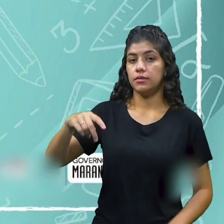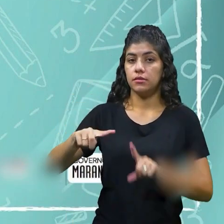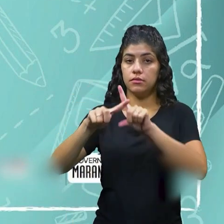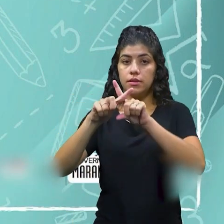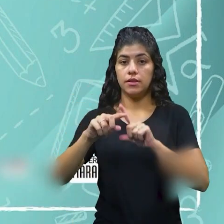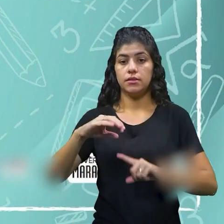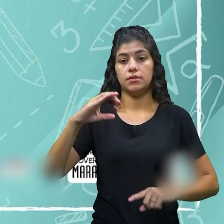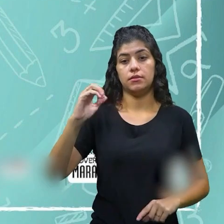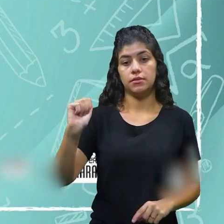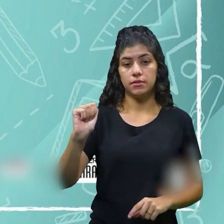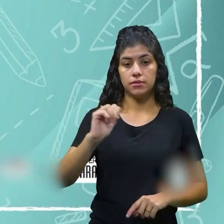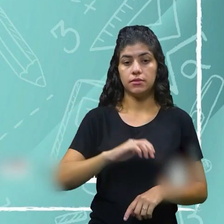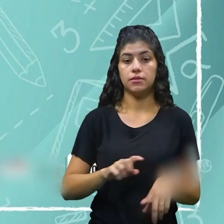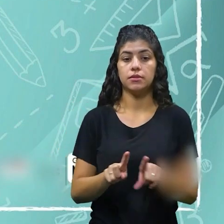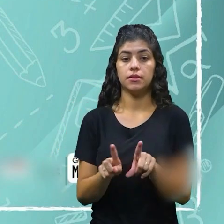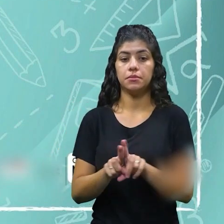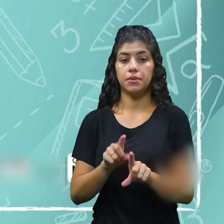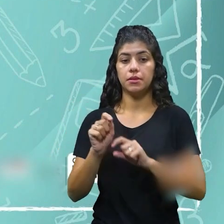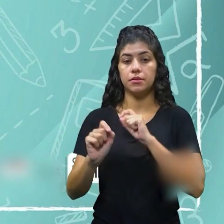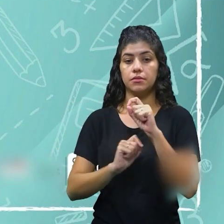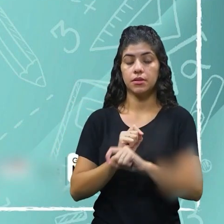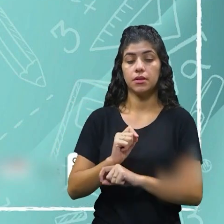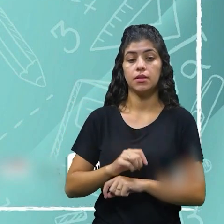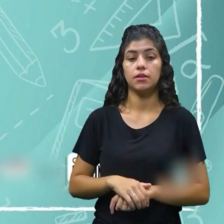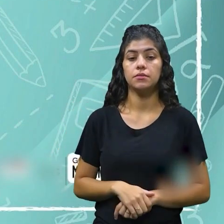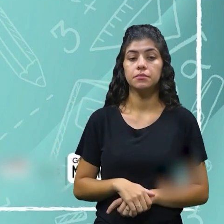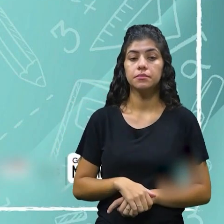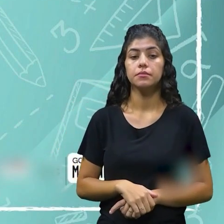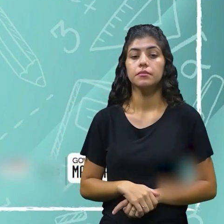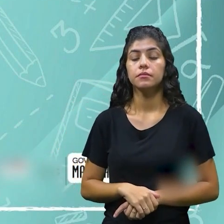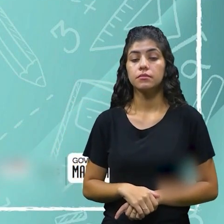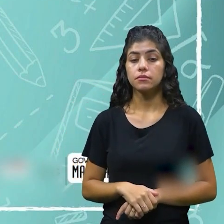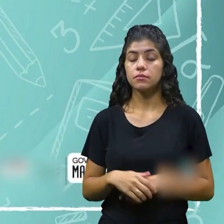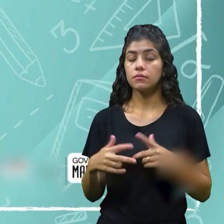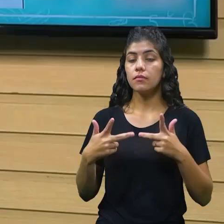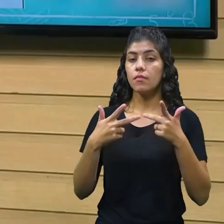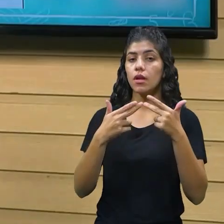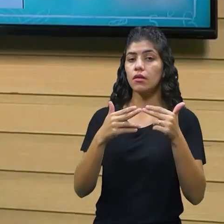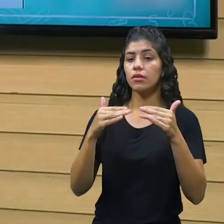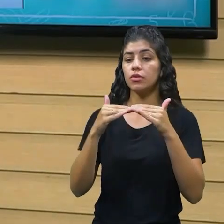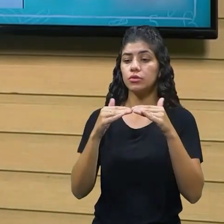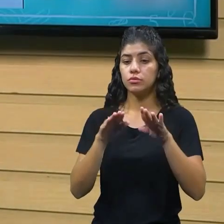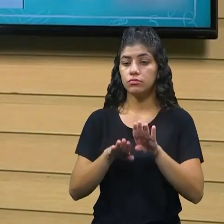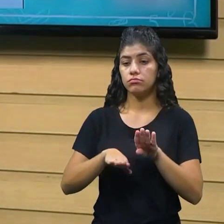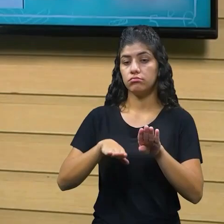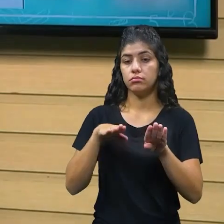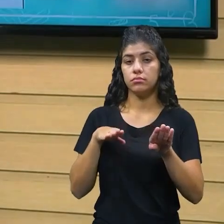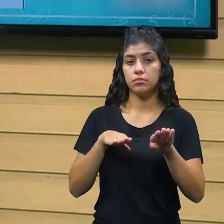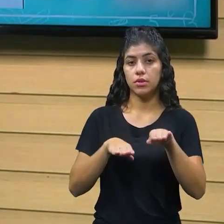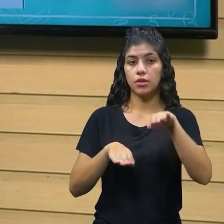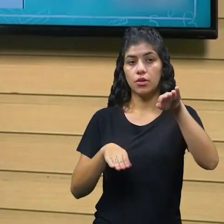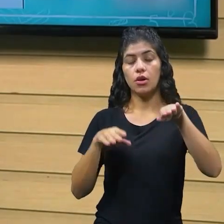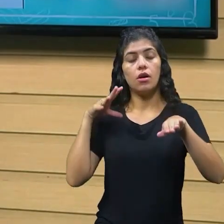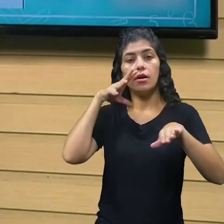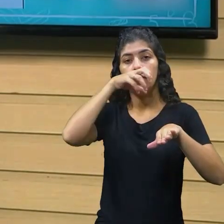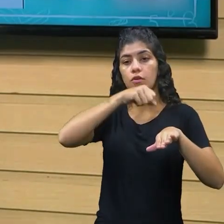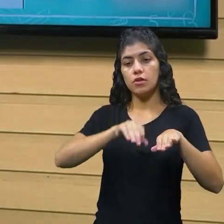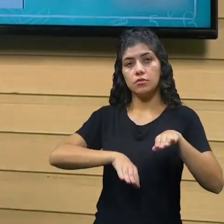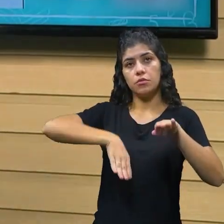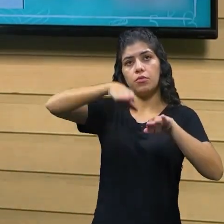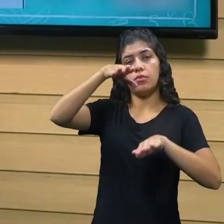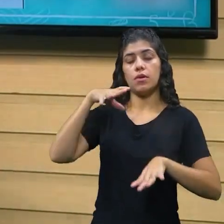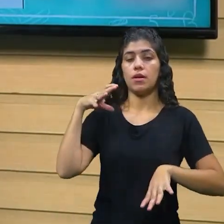aceleração. E força resultante e aceleração, elas são proporcionais. O que isso quer dizer? Quanto maior a força aplicada, maior vai